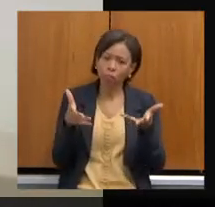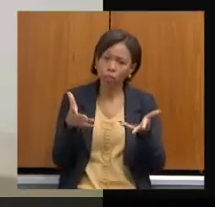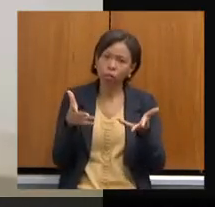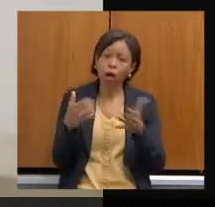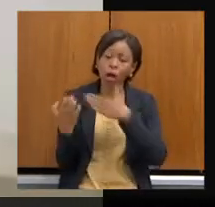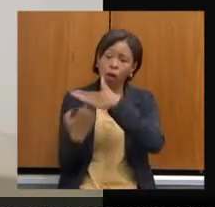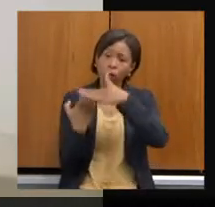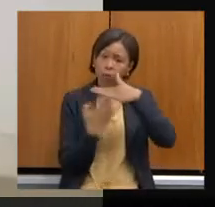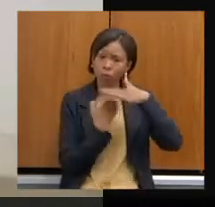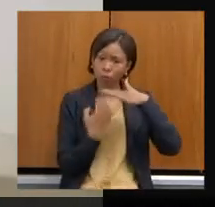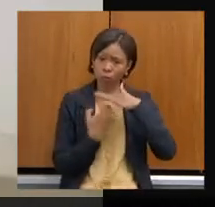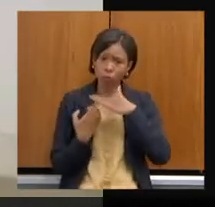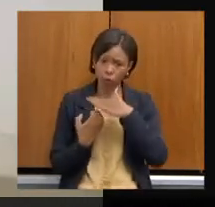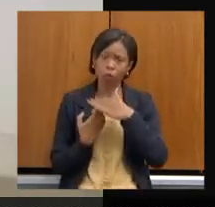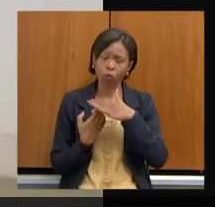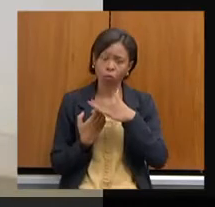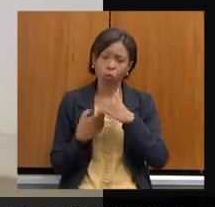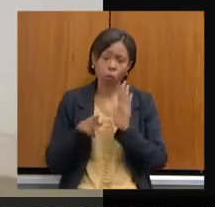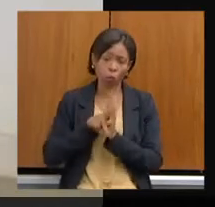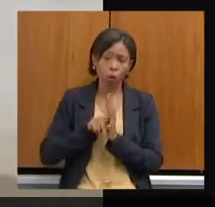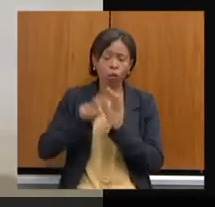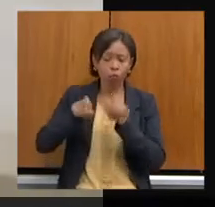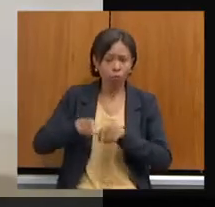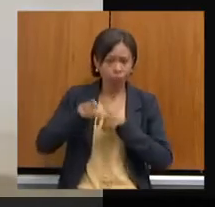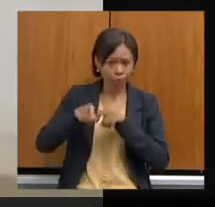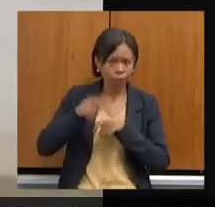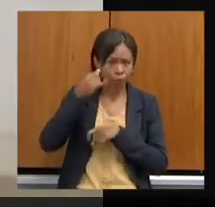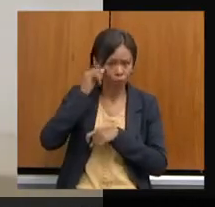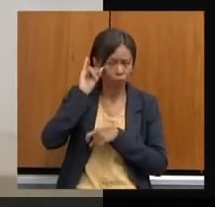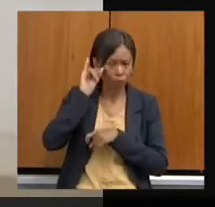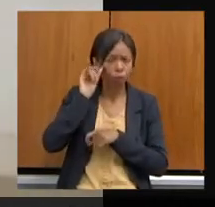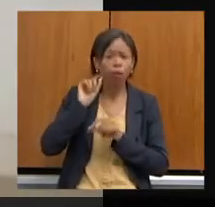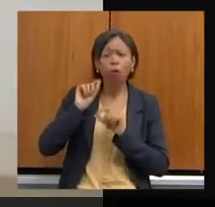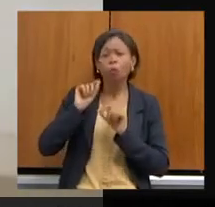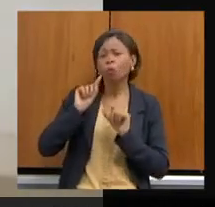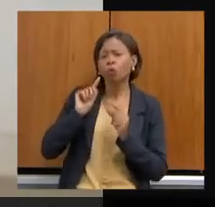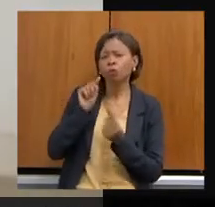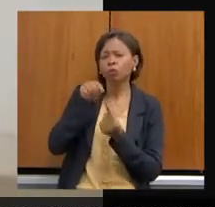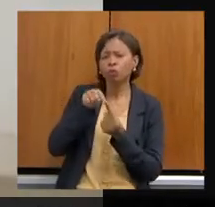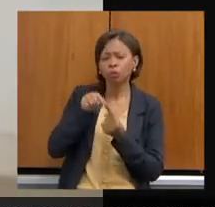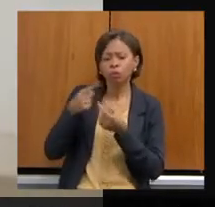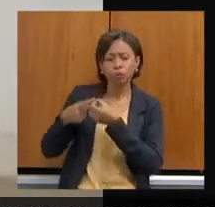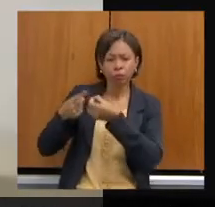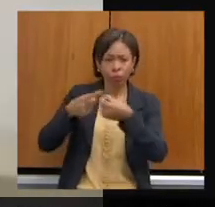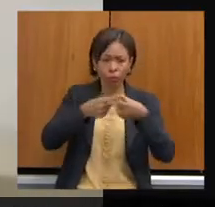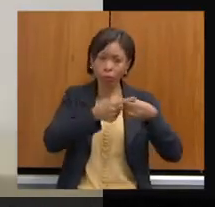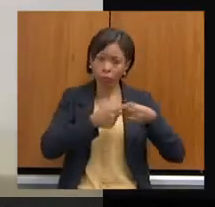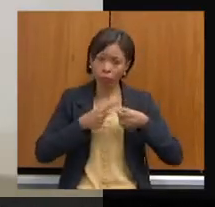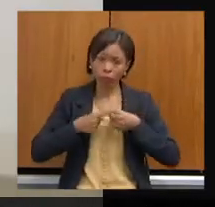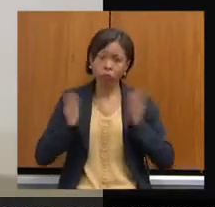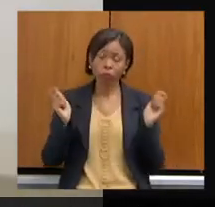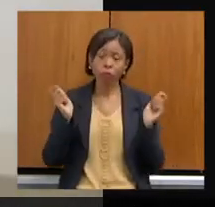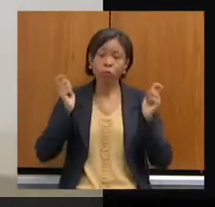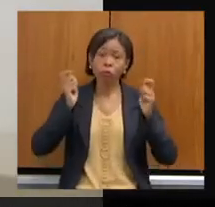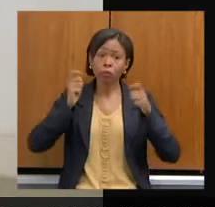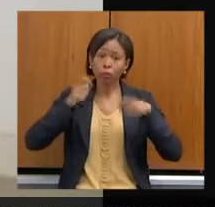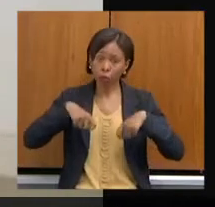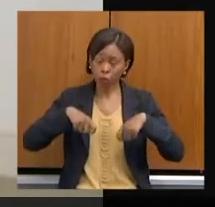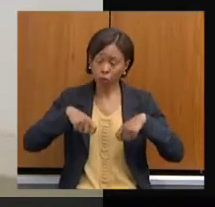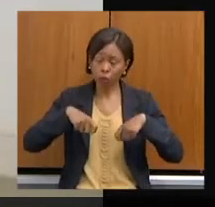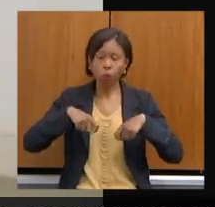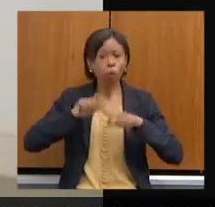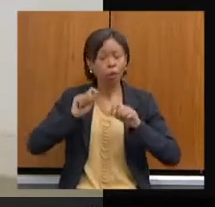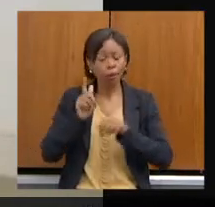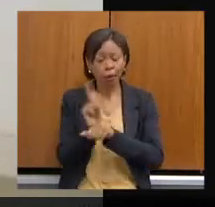consórcios intermunicipais agropecuários para que os municípios passam a gestão dos serviços de